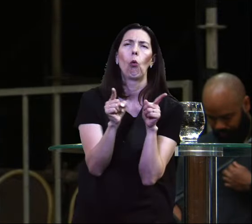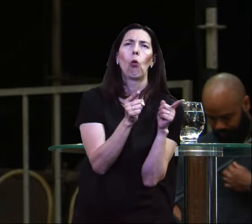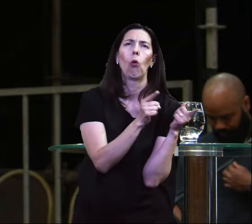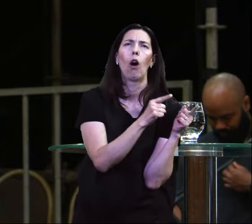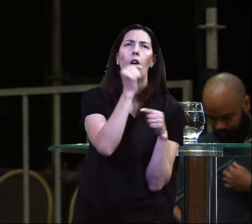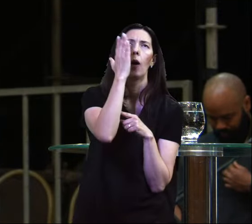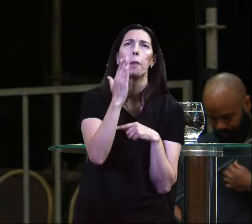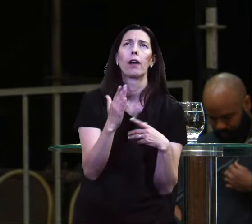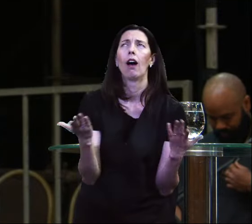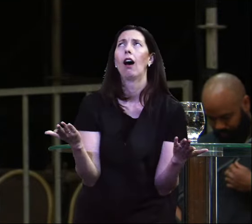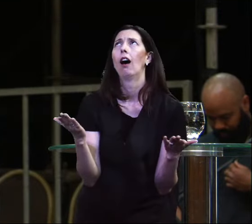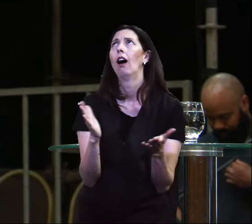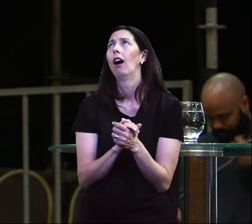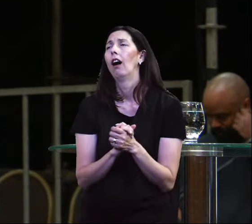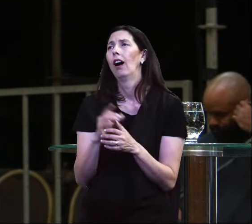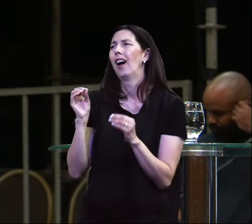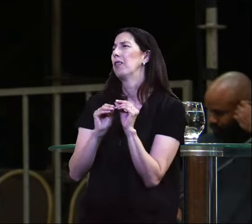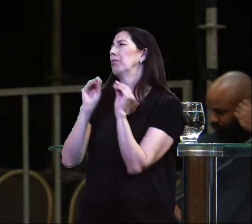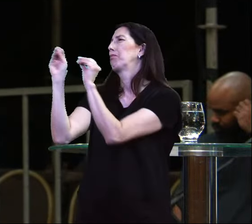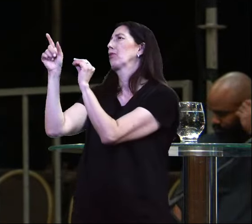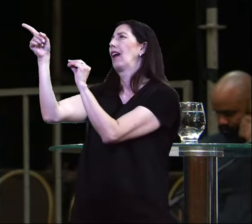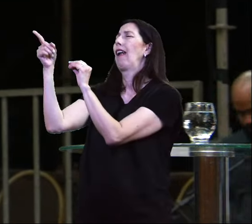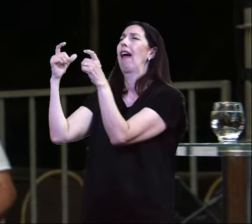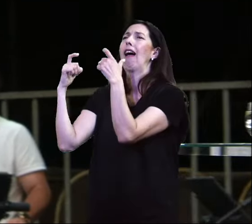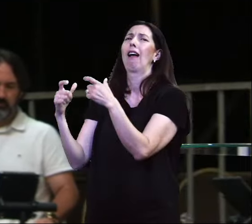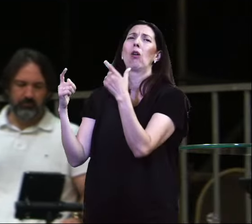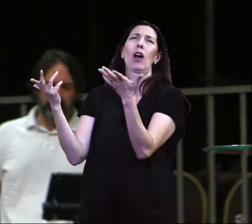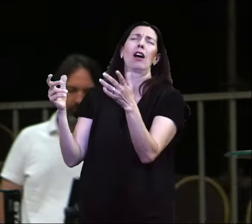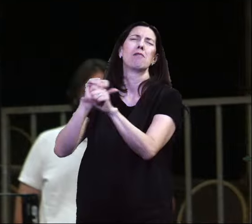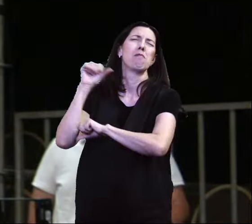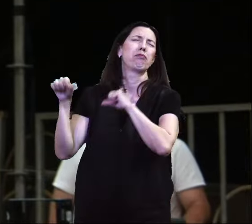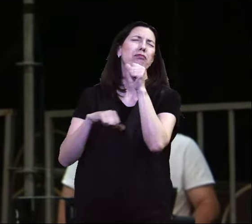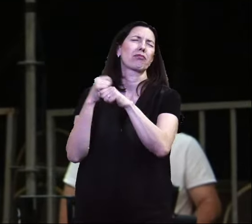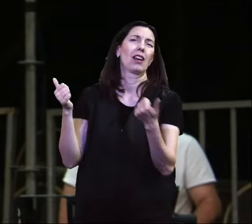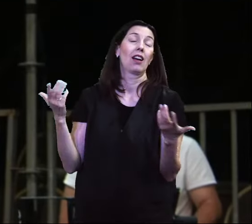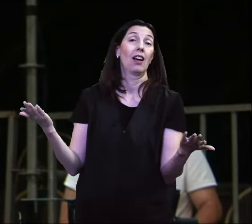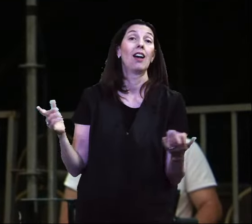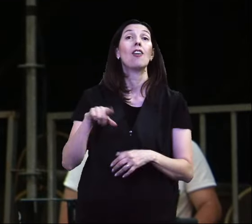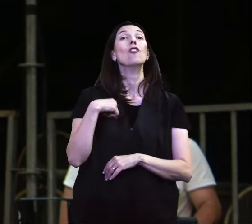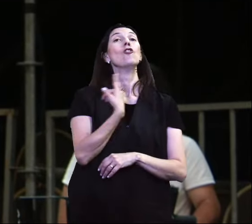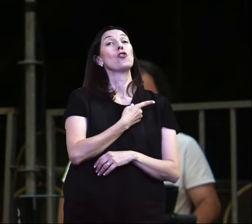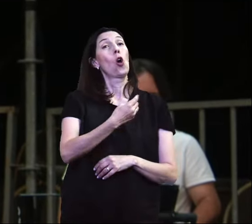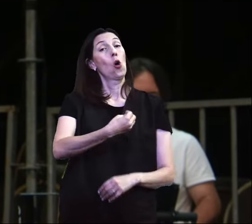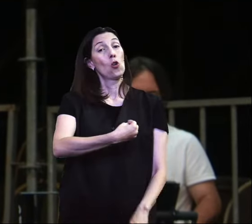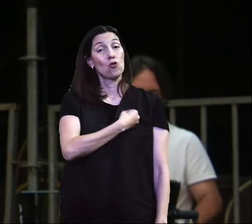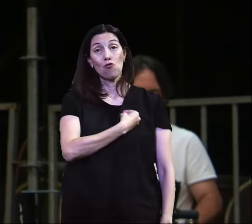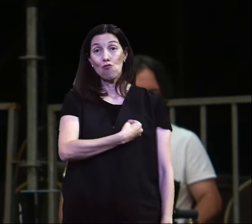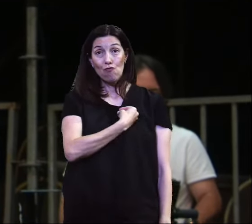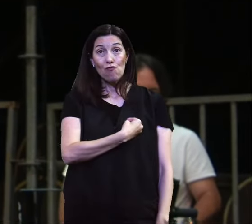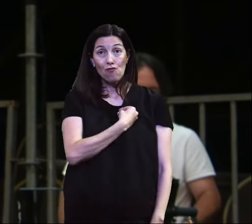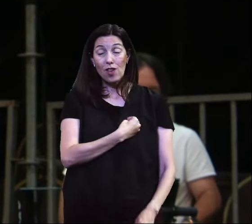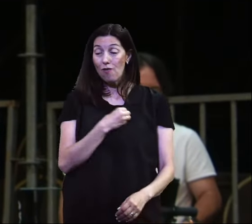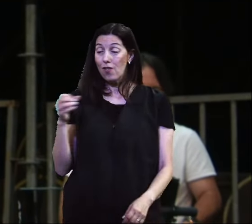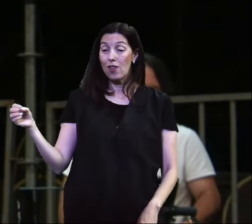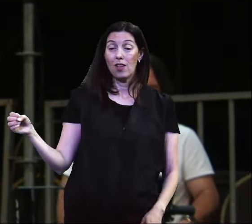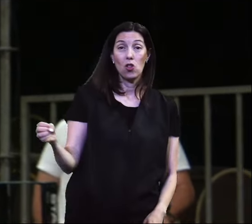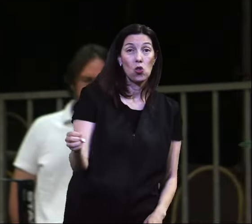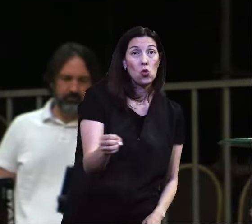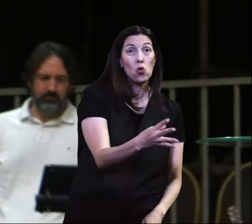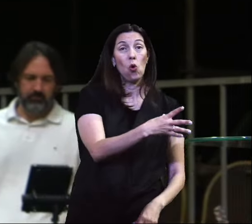Aí você vai para um lugar, muda tudo. O que é isso? Sabe, muitas vezes a gente não vive o novo de Deus por causa dos costumes, das